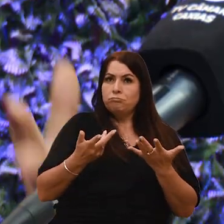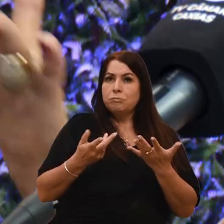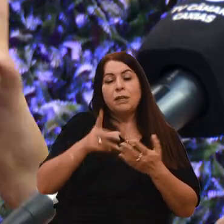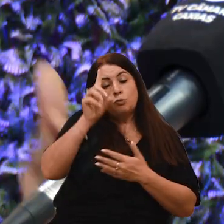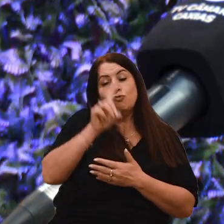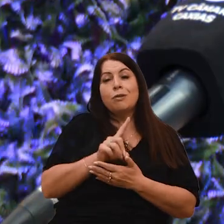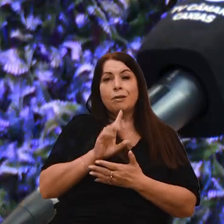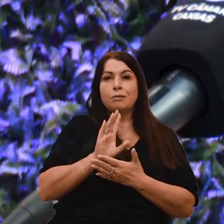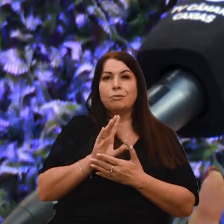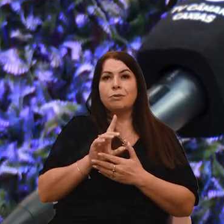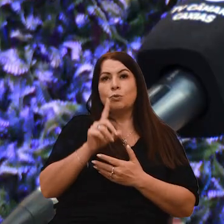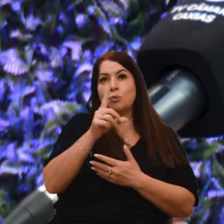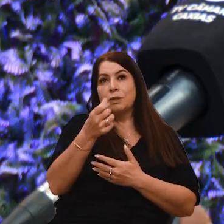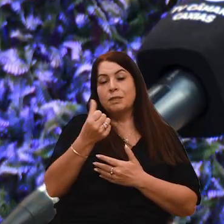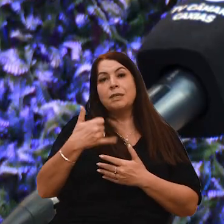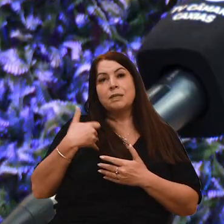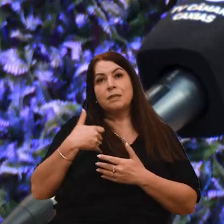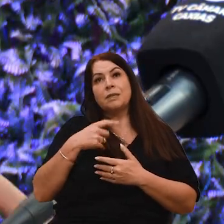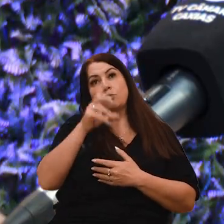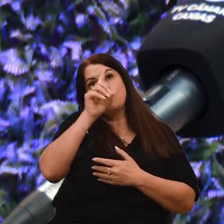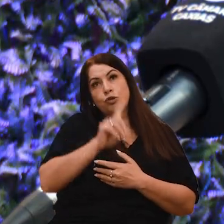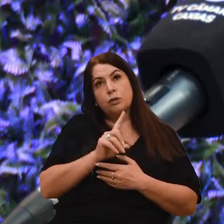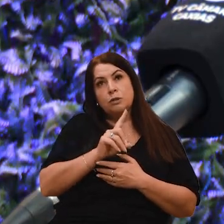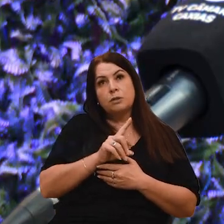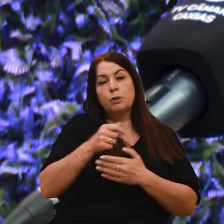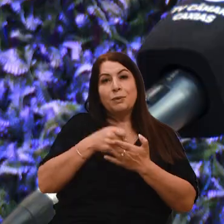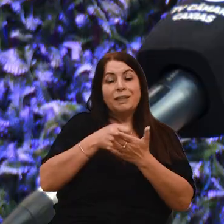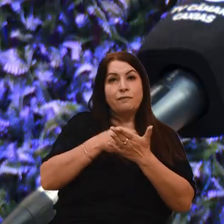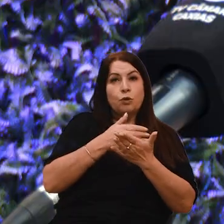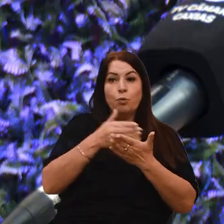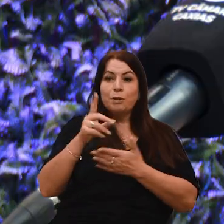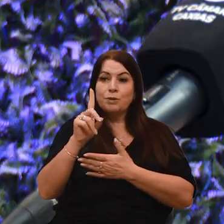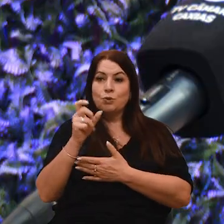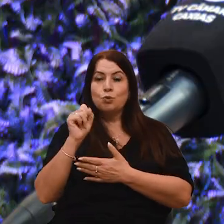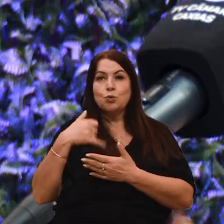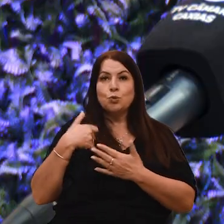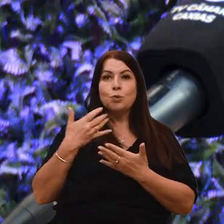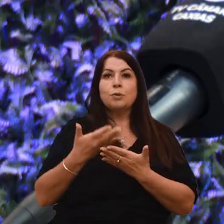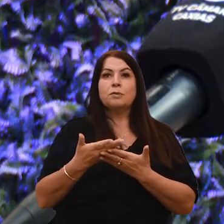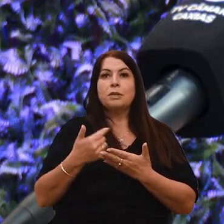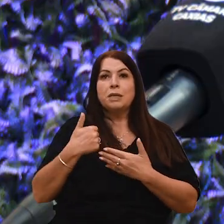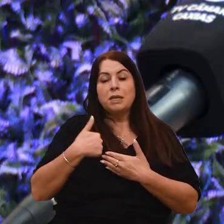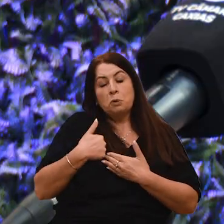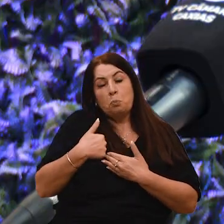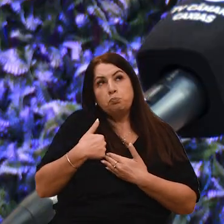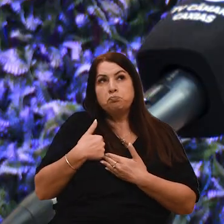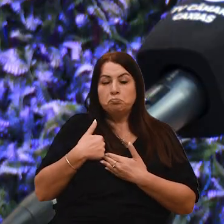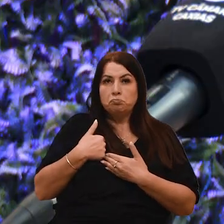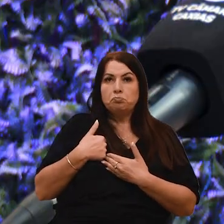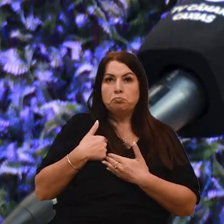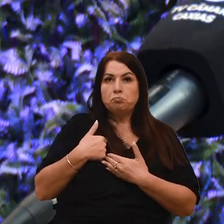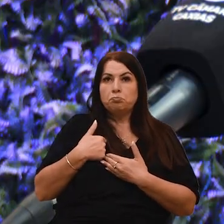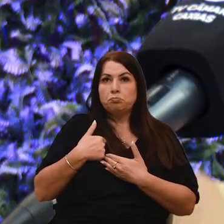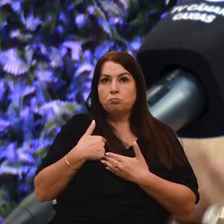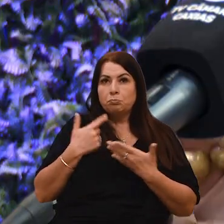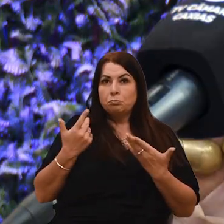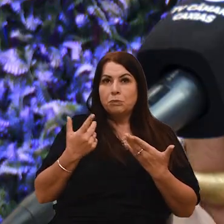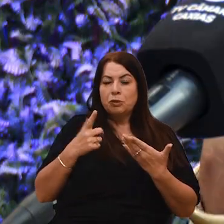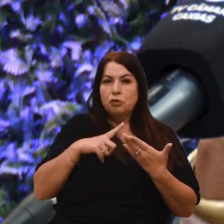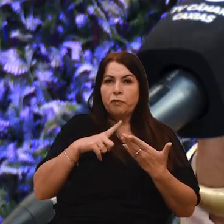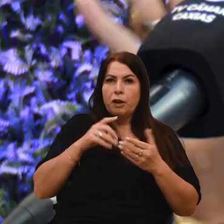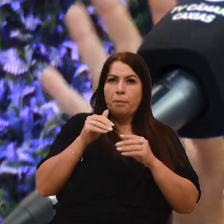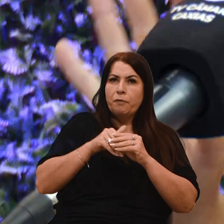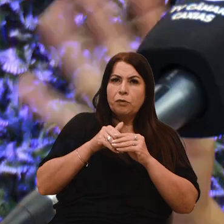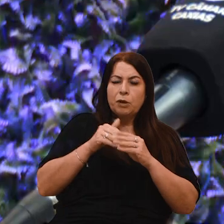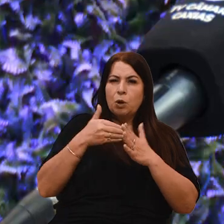um direito. E com 16 anos é um direito, né? Porque o dever é só a partir dos 18. Mas eu, pelo menos, se tiver para